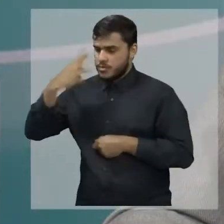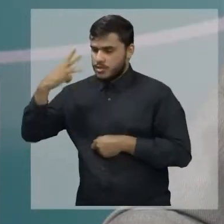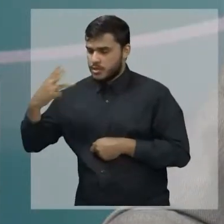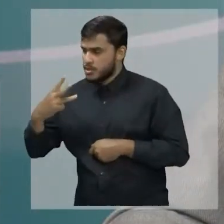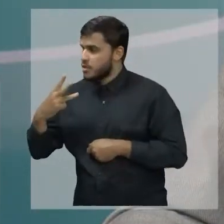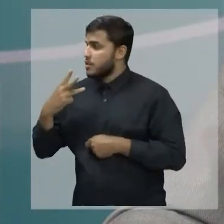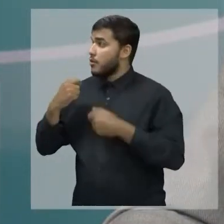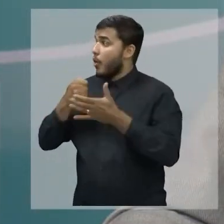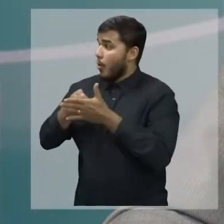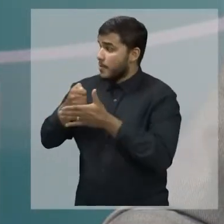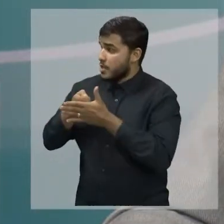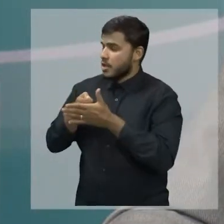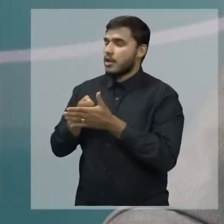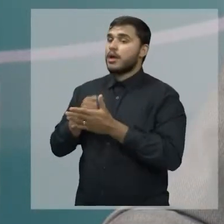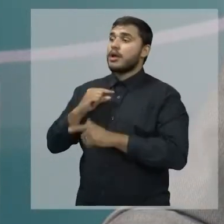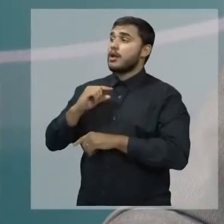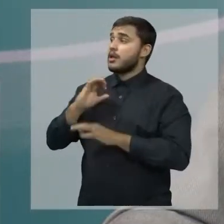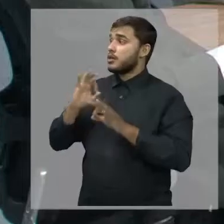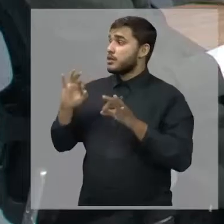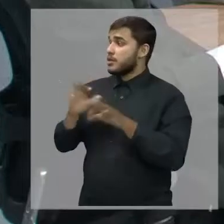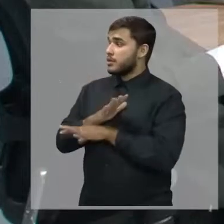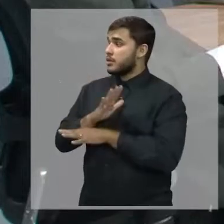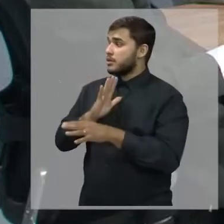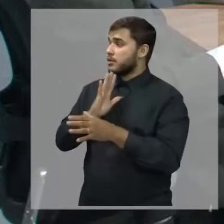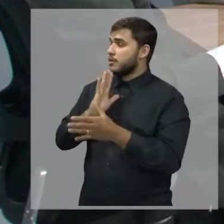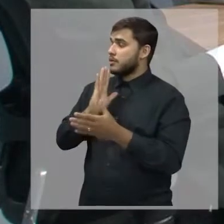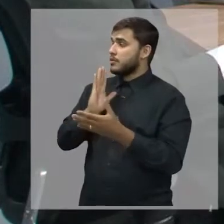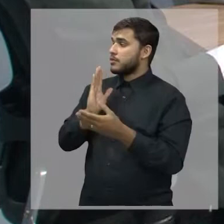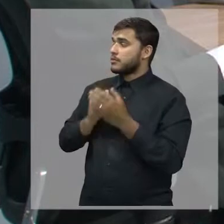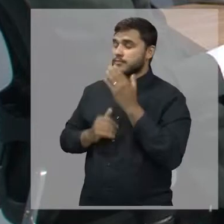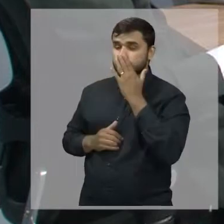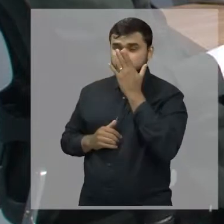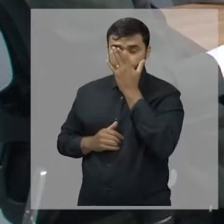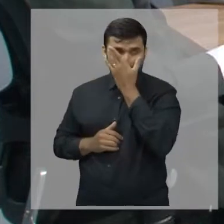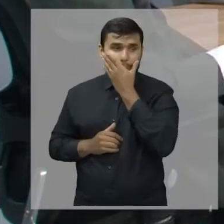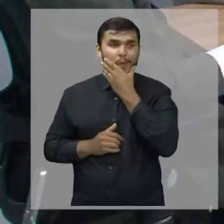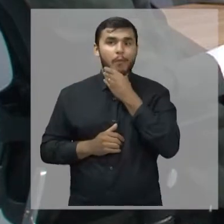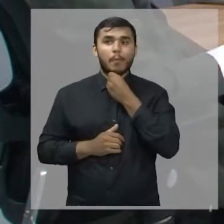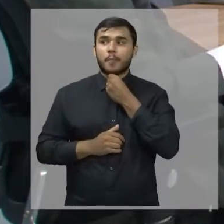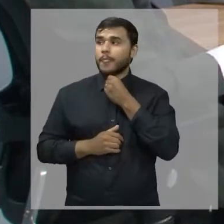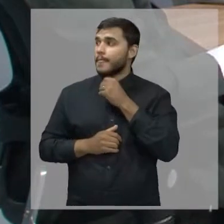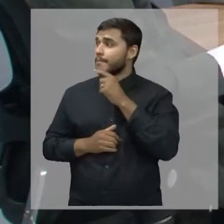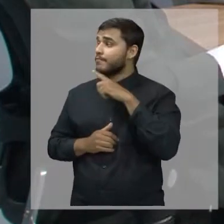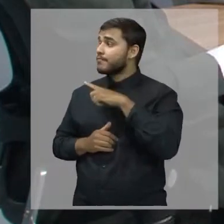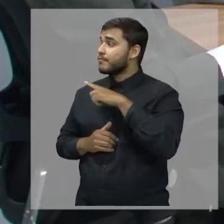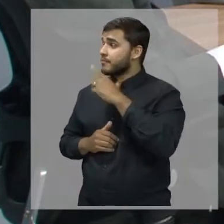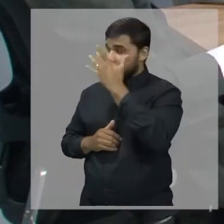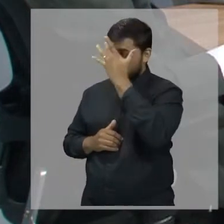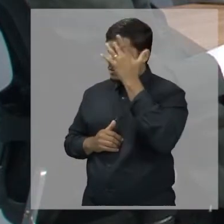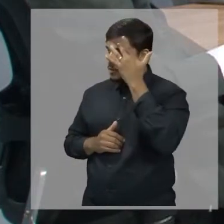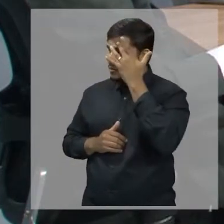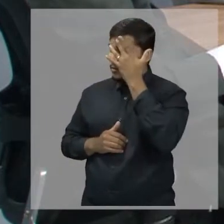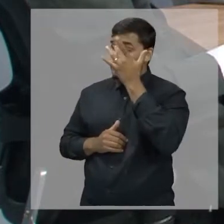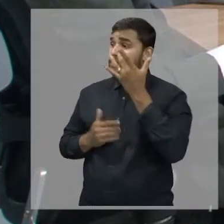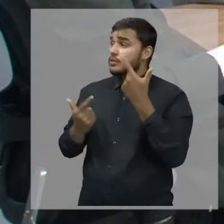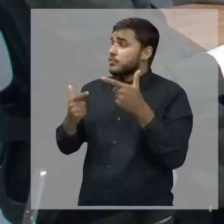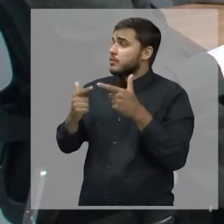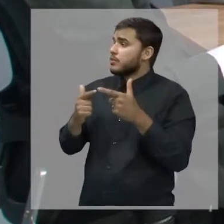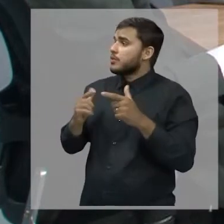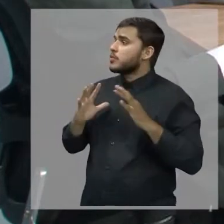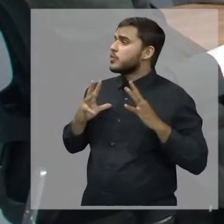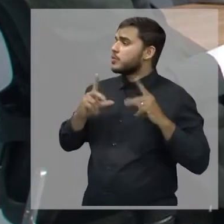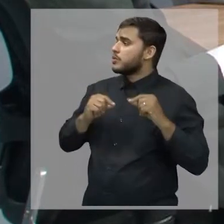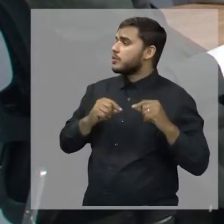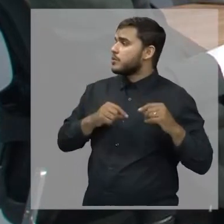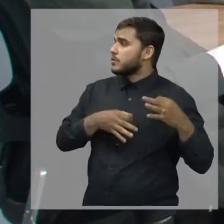julgado. Não diz assim não. Sim. Presume-se inocente o cidadão enquanto não existir contra ele decisão penal. Na linguagem